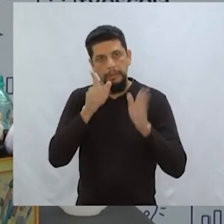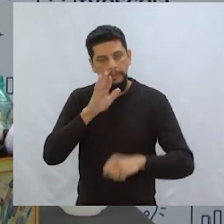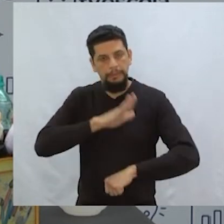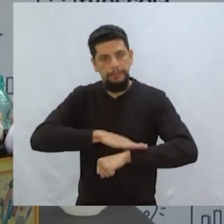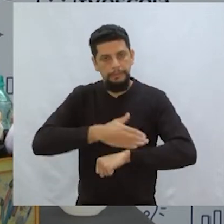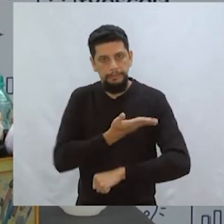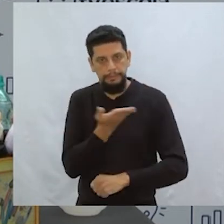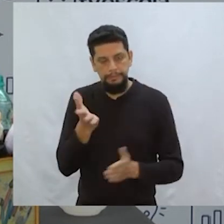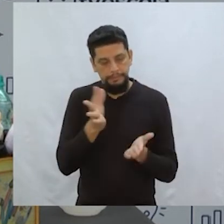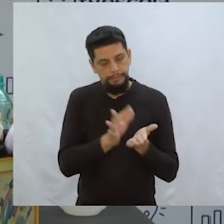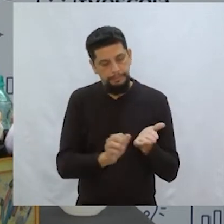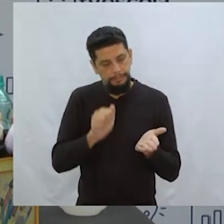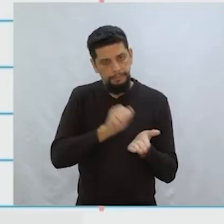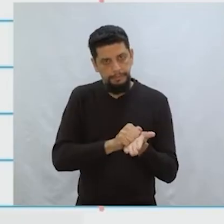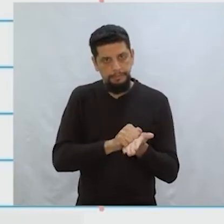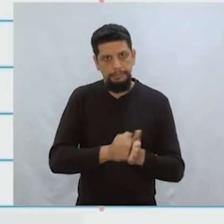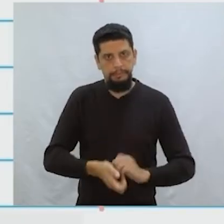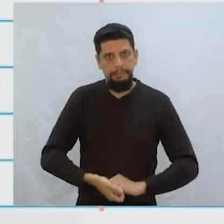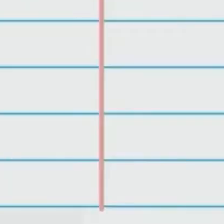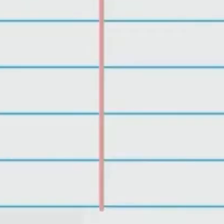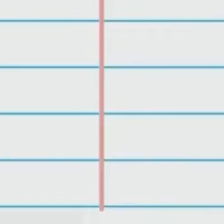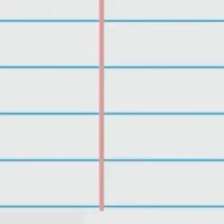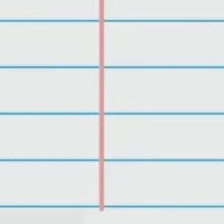que vocês vão ter um tempinho para resolver.